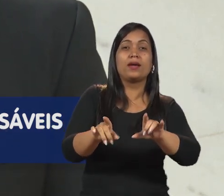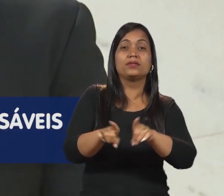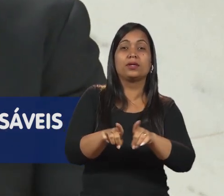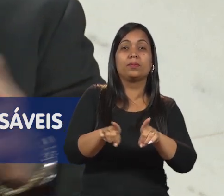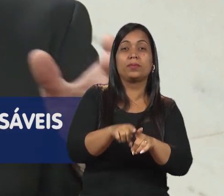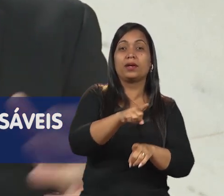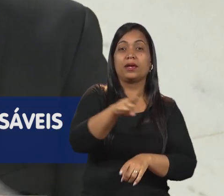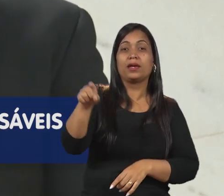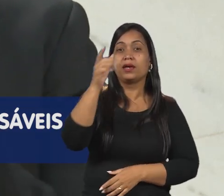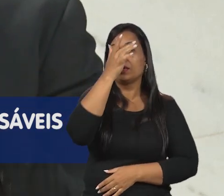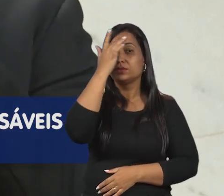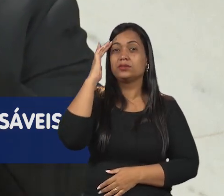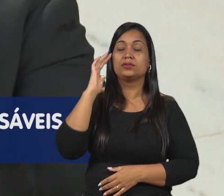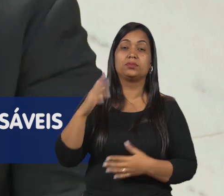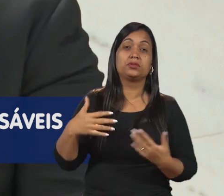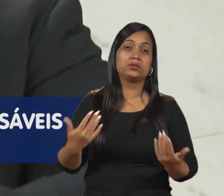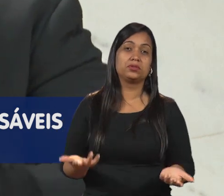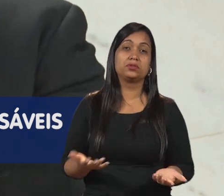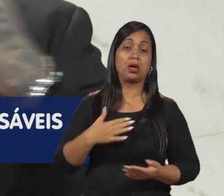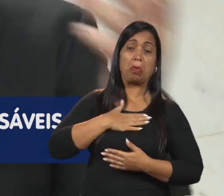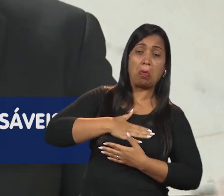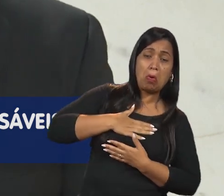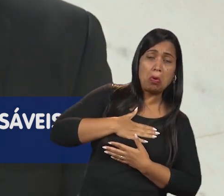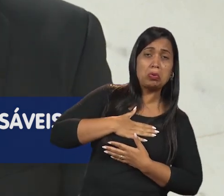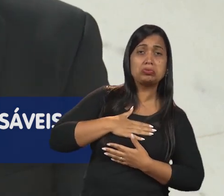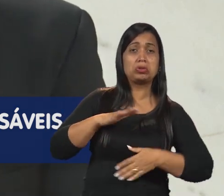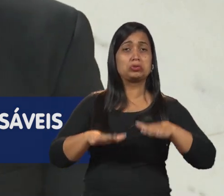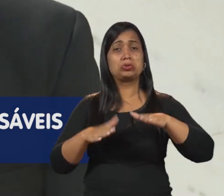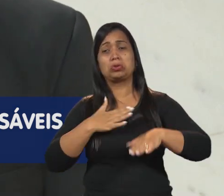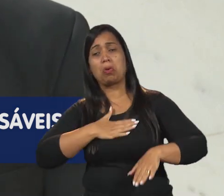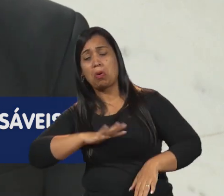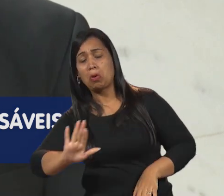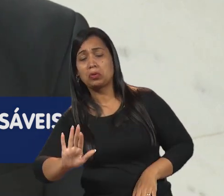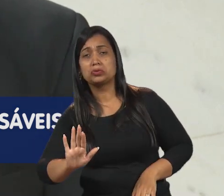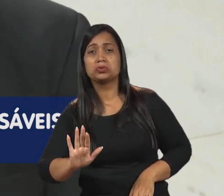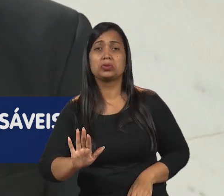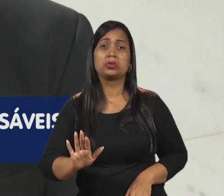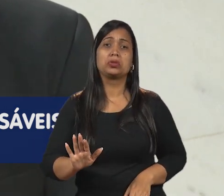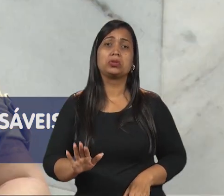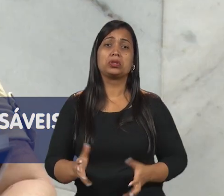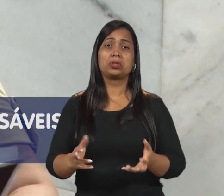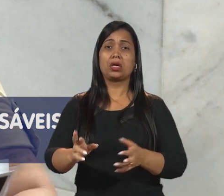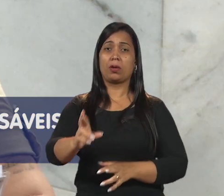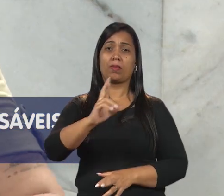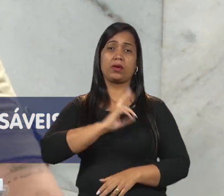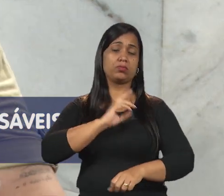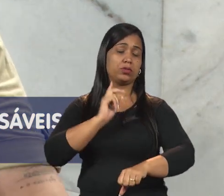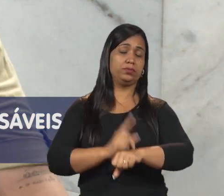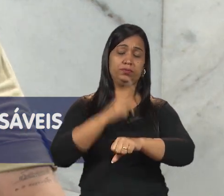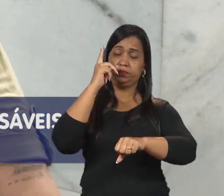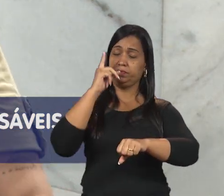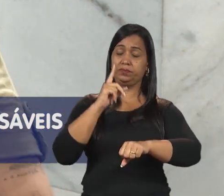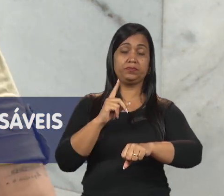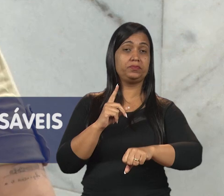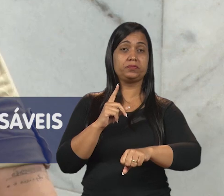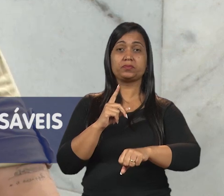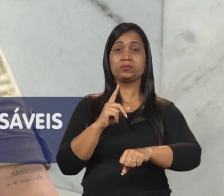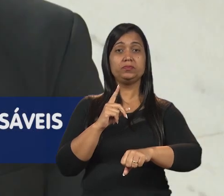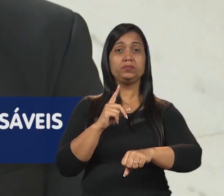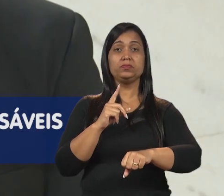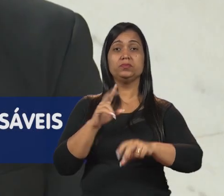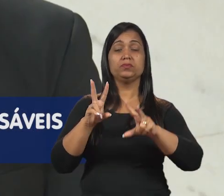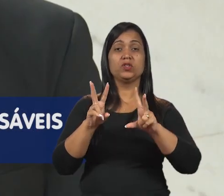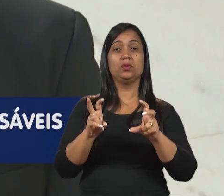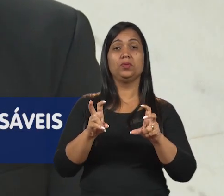pessoas, elas acabam sendo voláteis. Às vezes elas gostam, da mesma maneira não gostam. E exige uma resposta imediata, né? Elas querem uma resposta rápida